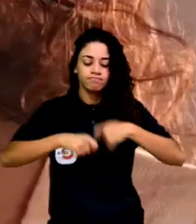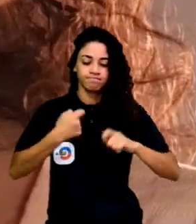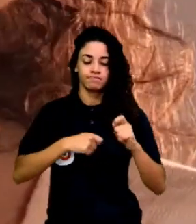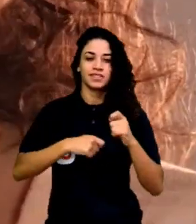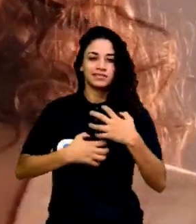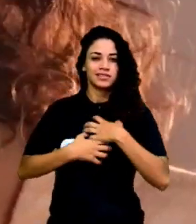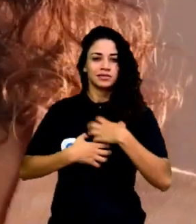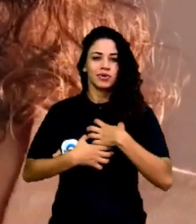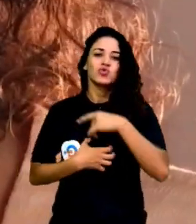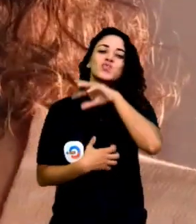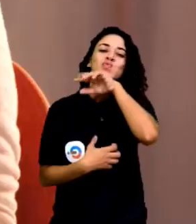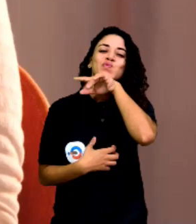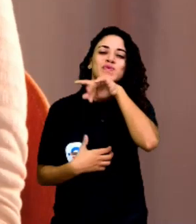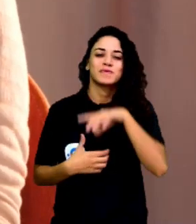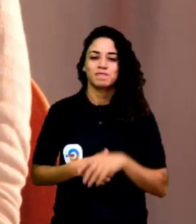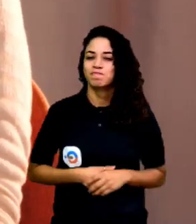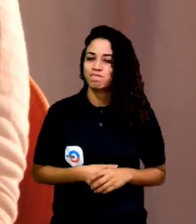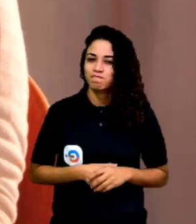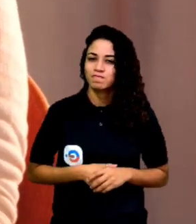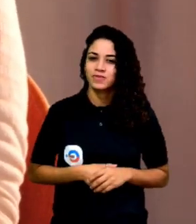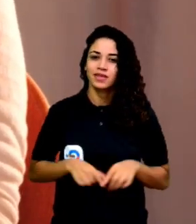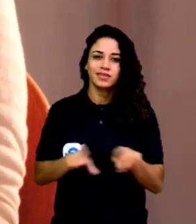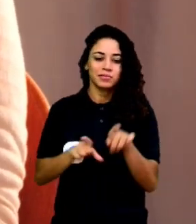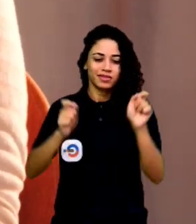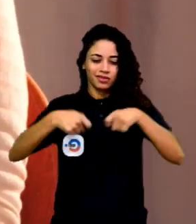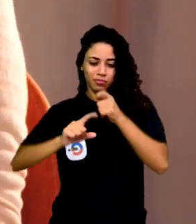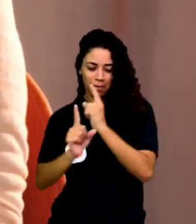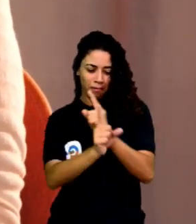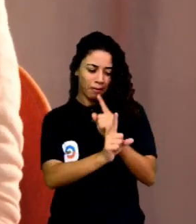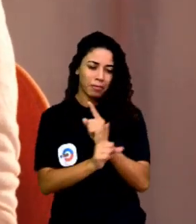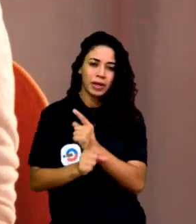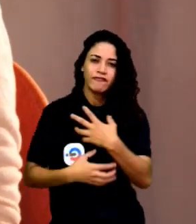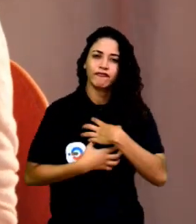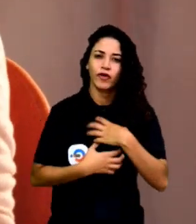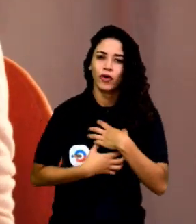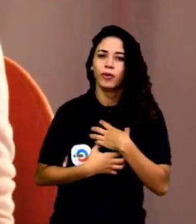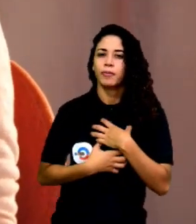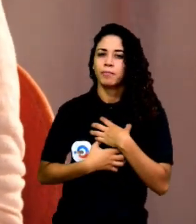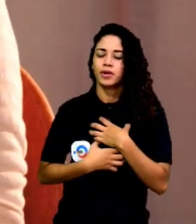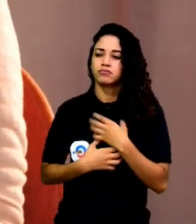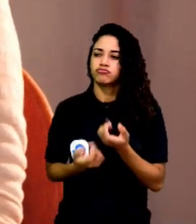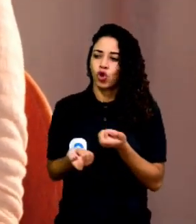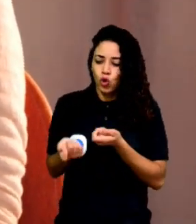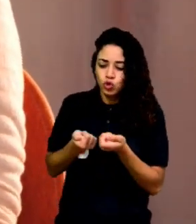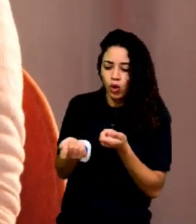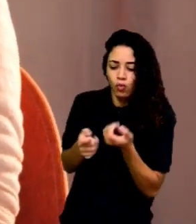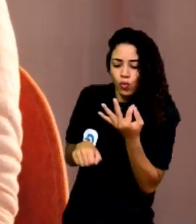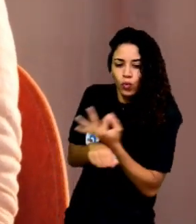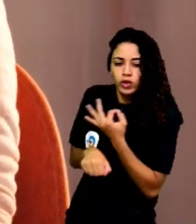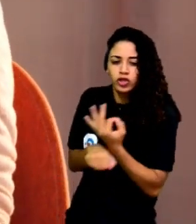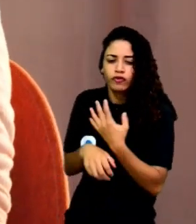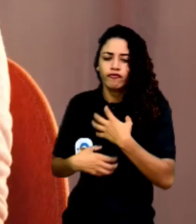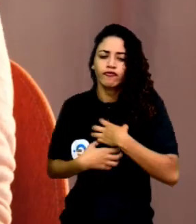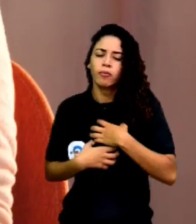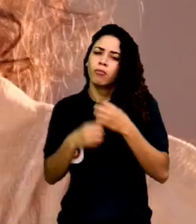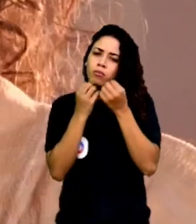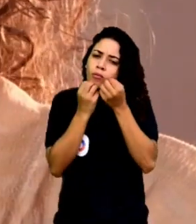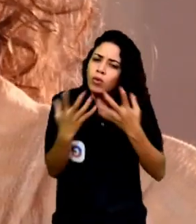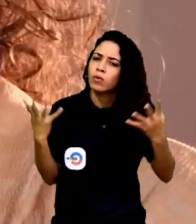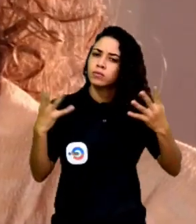sentimentos desagradáveis e encontrar formas de lidar com eles de maneira mais